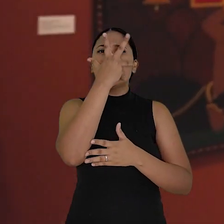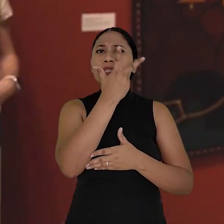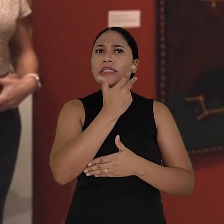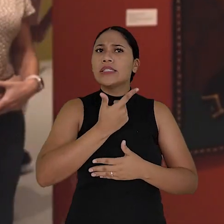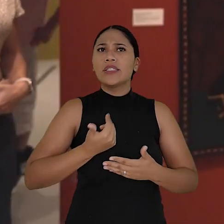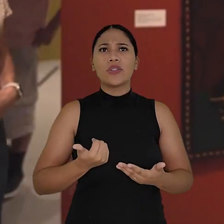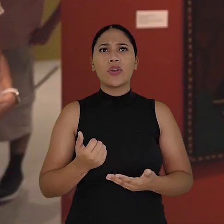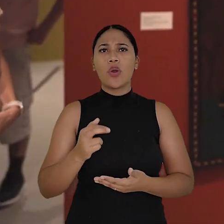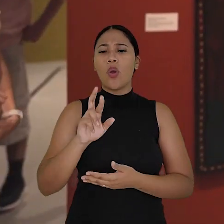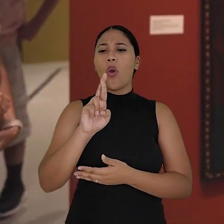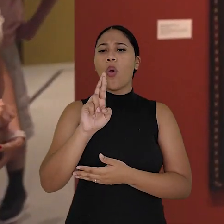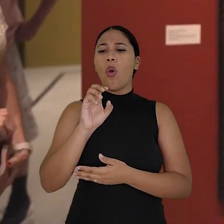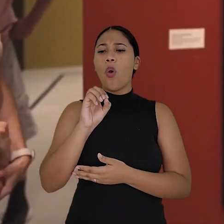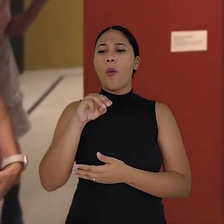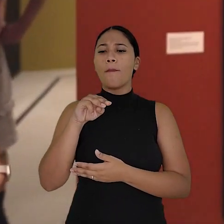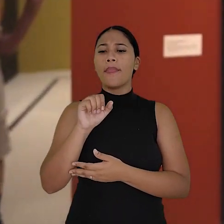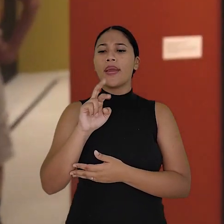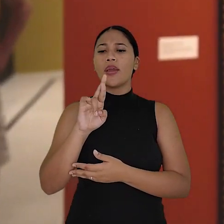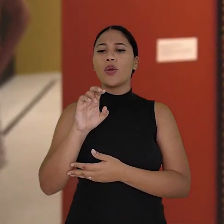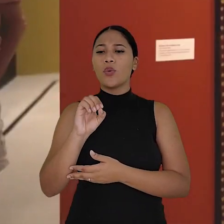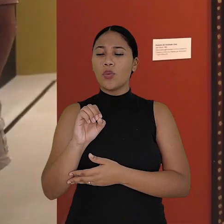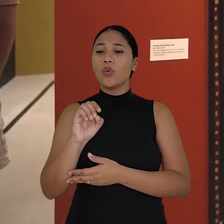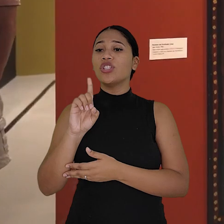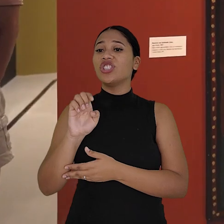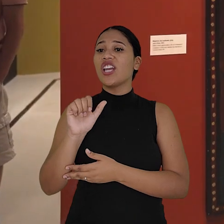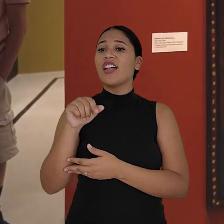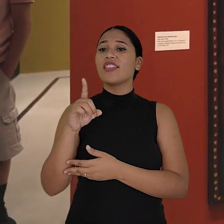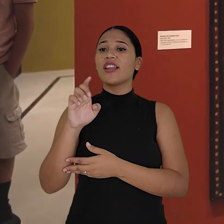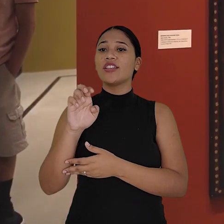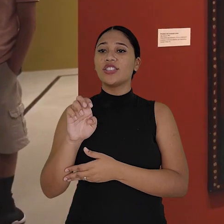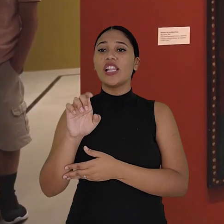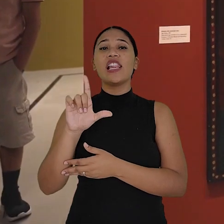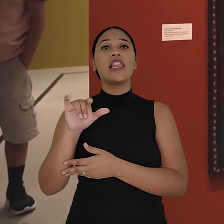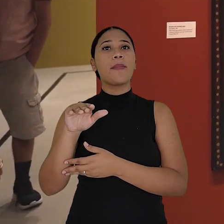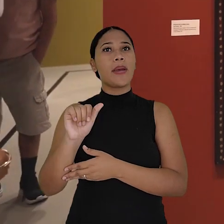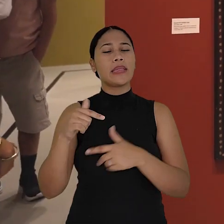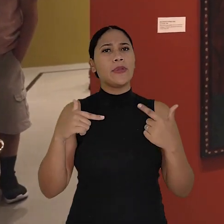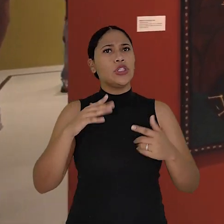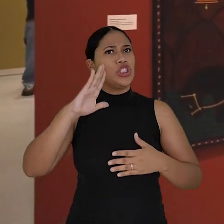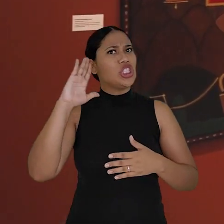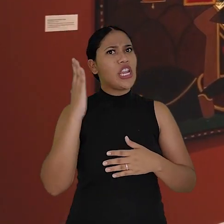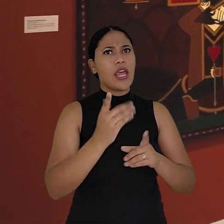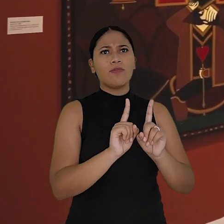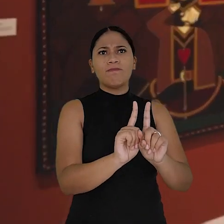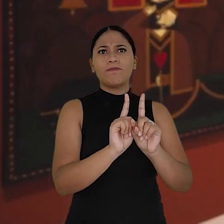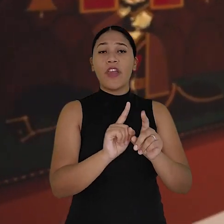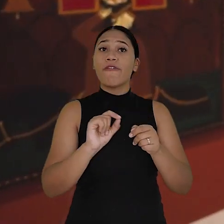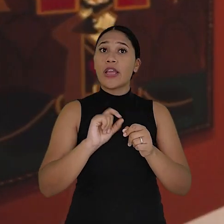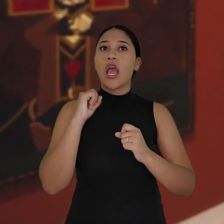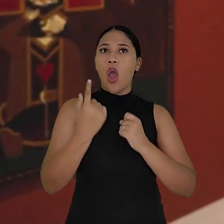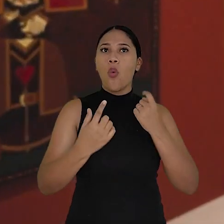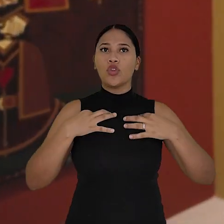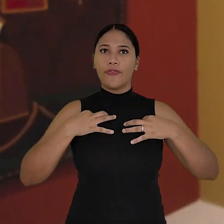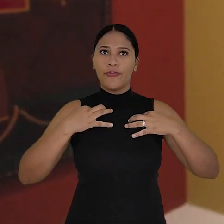trabalho lindíssimo do Romero de Andrade Lima, que trabalhou muito diretamente com Ariano, chegou a fazer